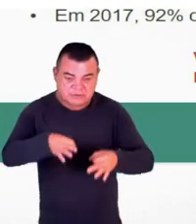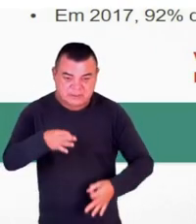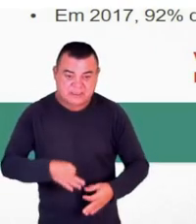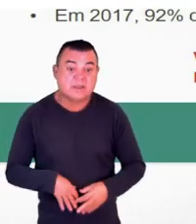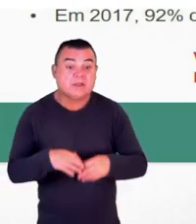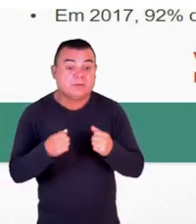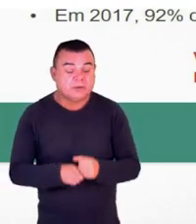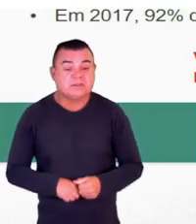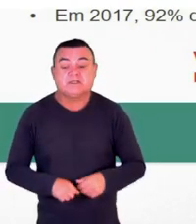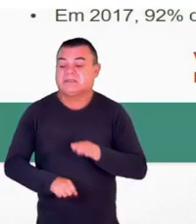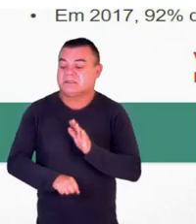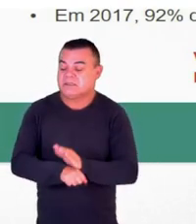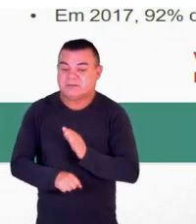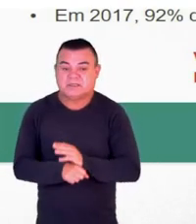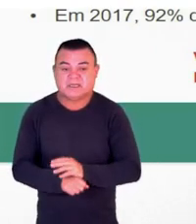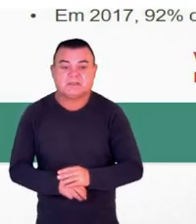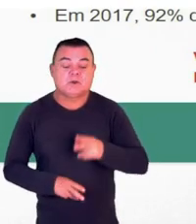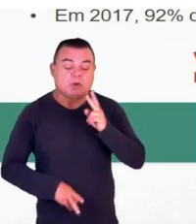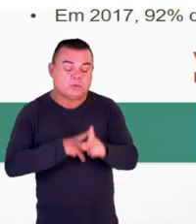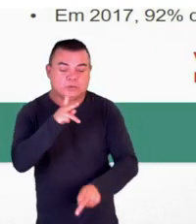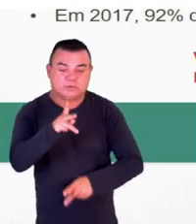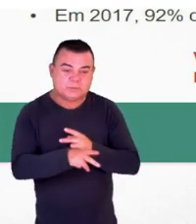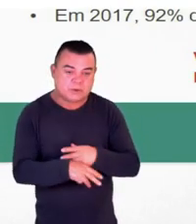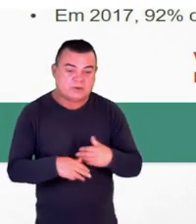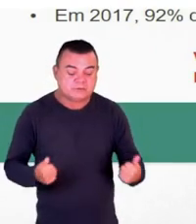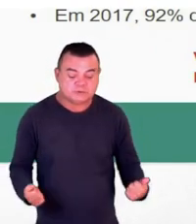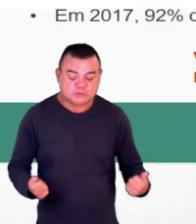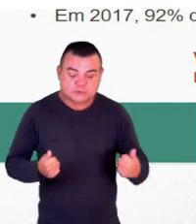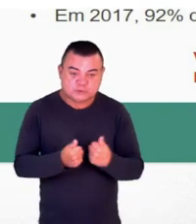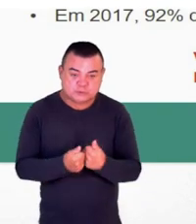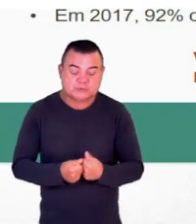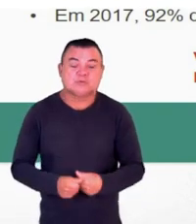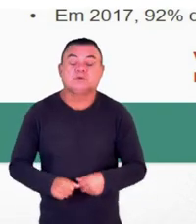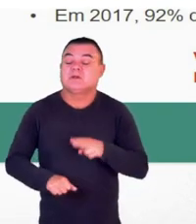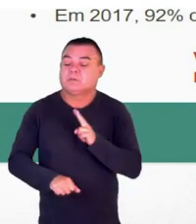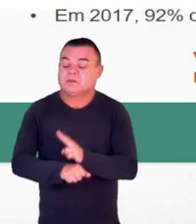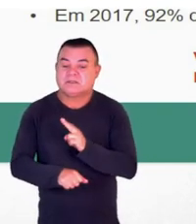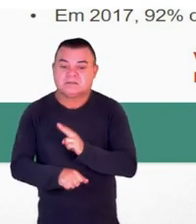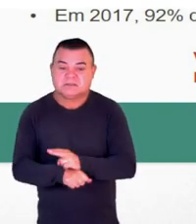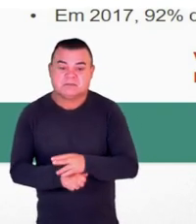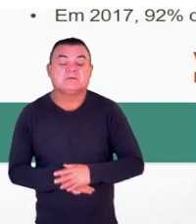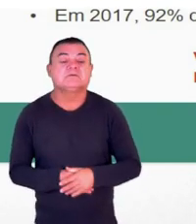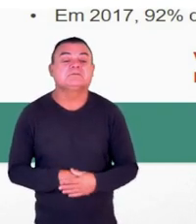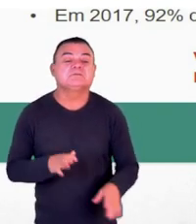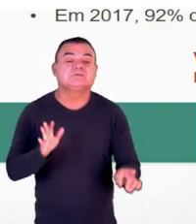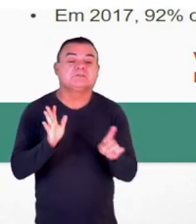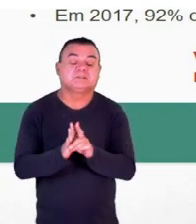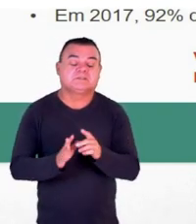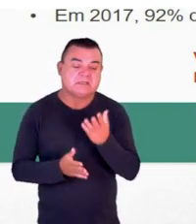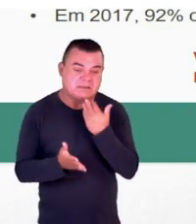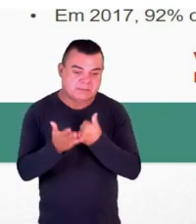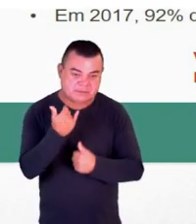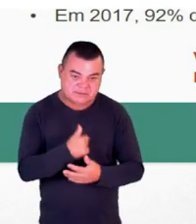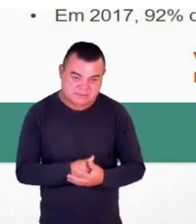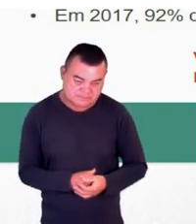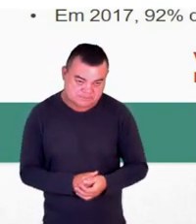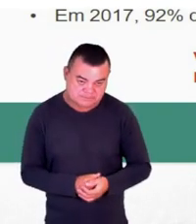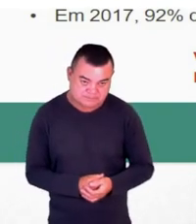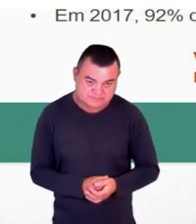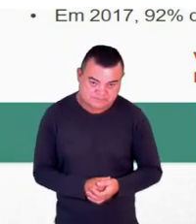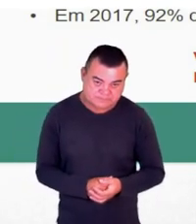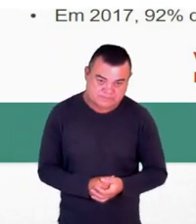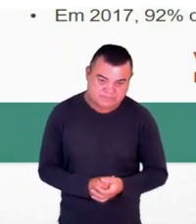poder est defendendo Esses povos né poder estar perto dos povos defendendo seu direito humano alimentação e seu direito à Terra